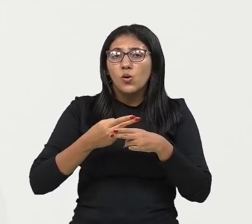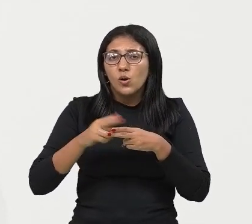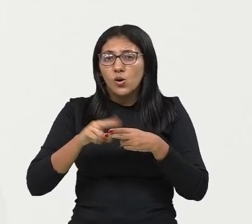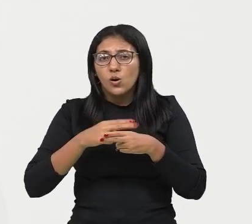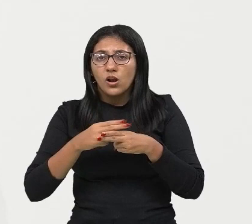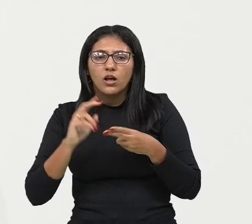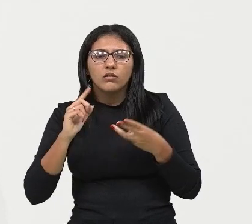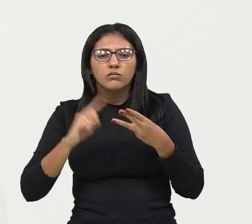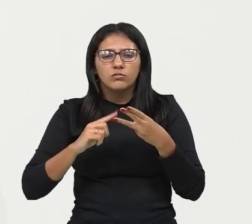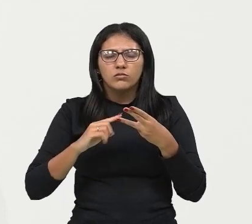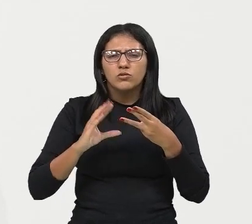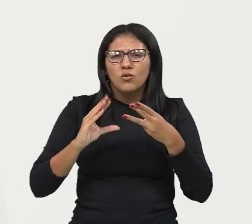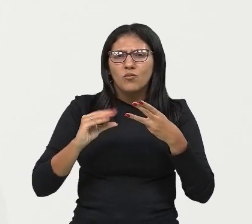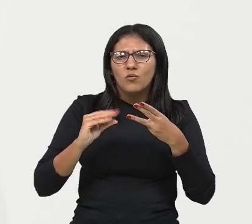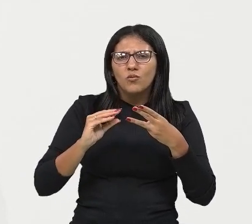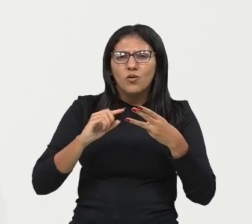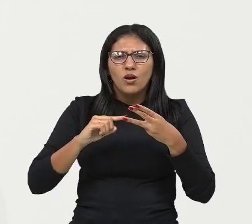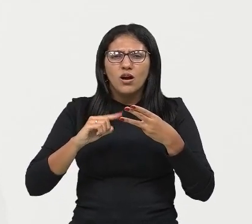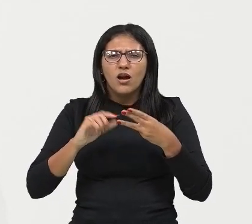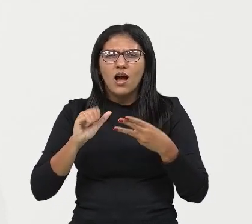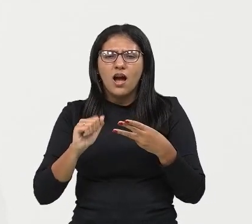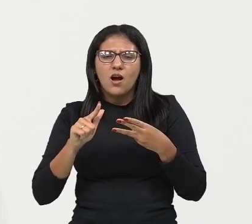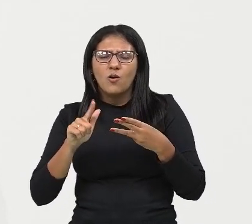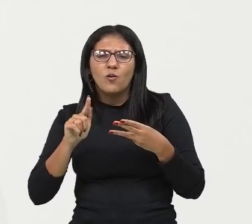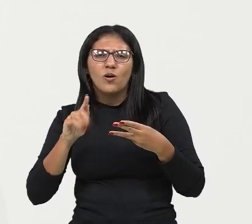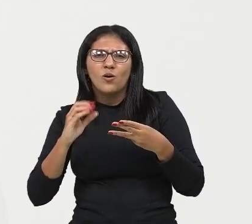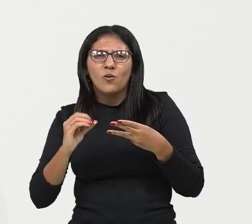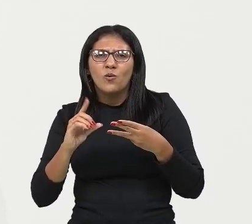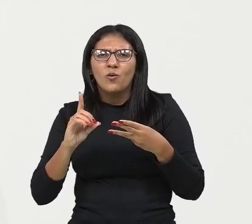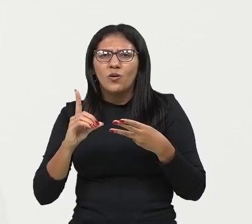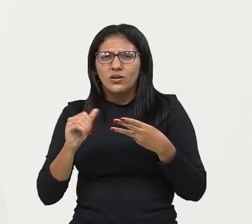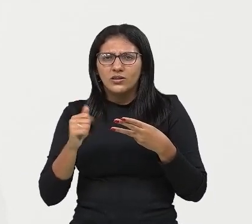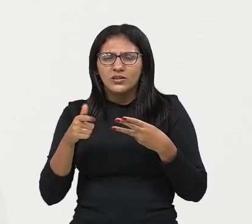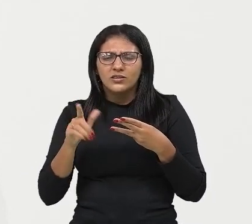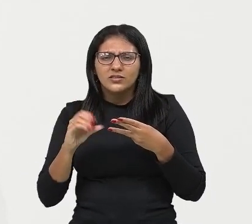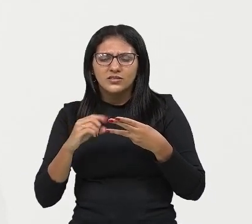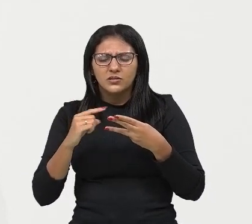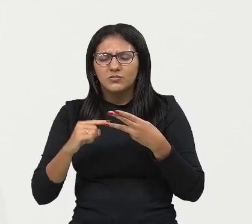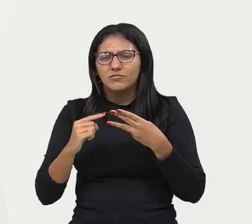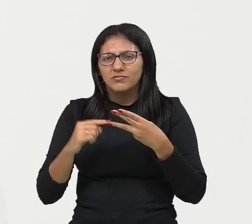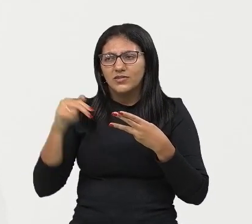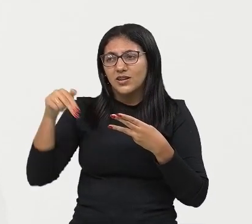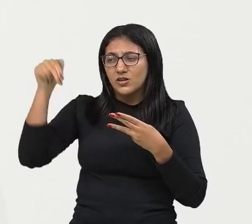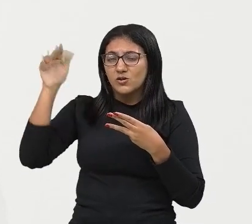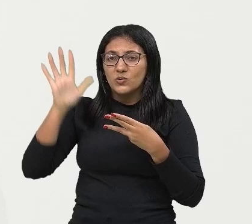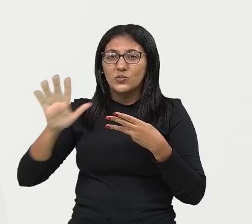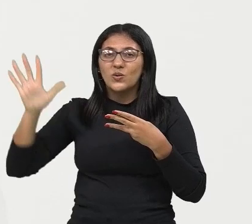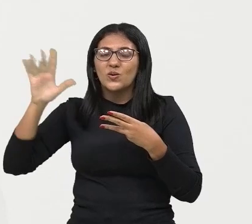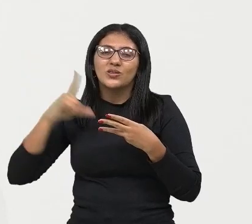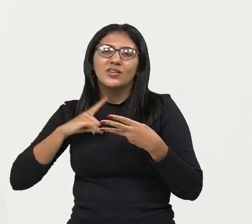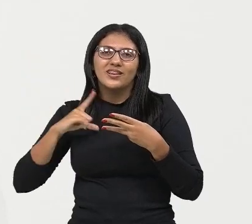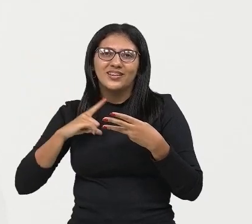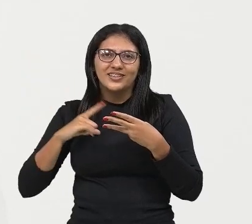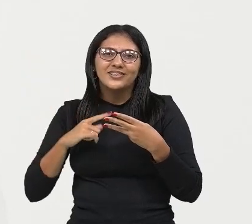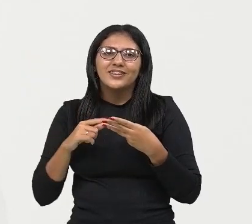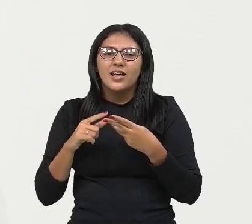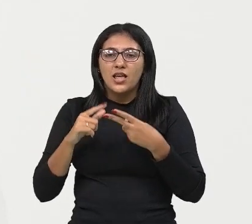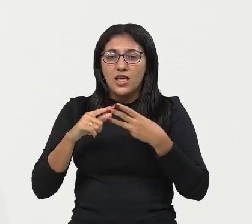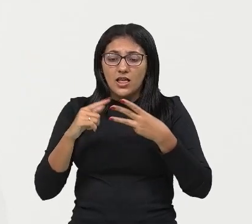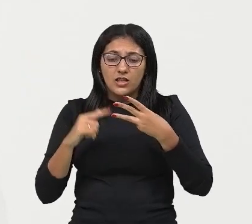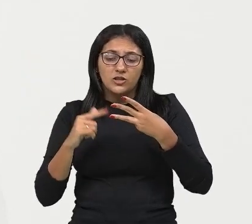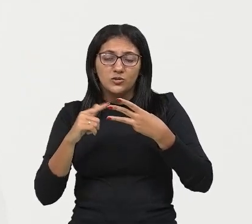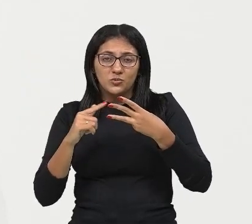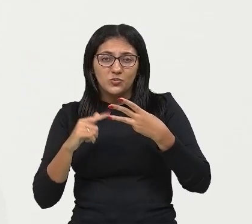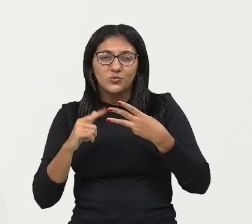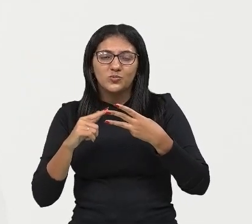lá no Nordeste, tá? A gente vai verificar aqui, né? No Nordeste também a produção do cacau e do